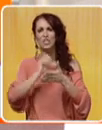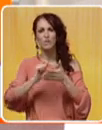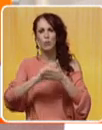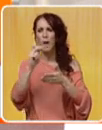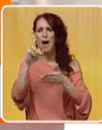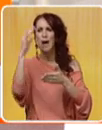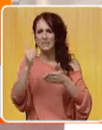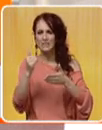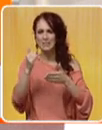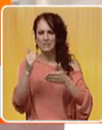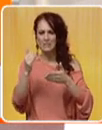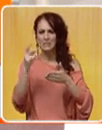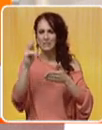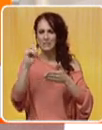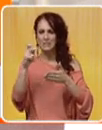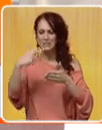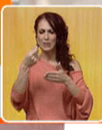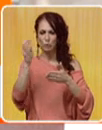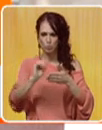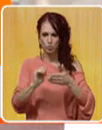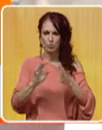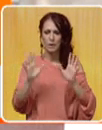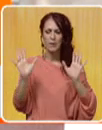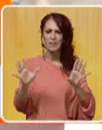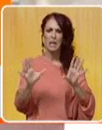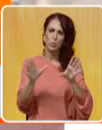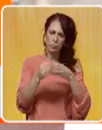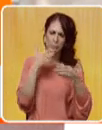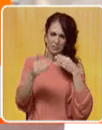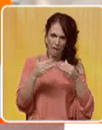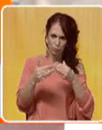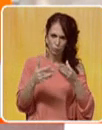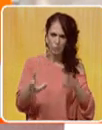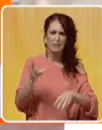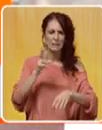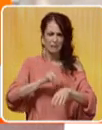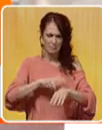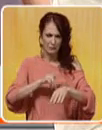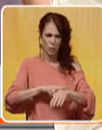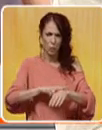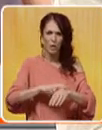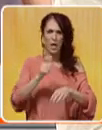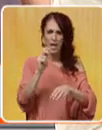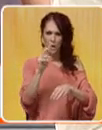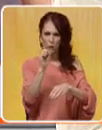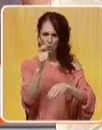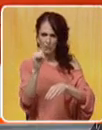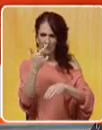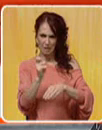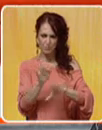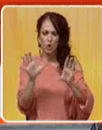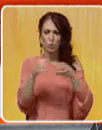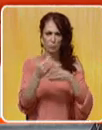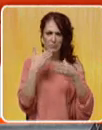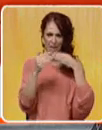pela pelo grupo de teatro António ferro dirigido pela Fernanda de Castro e que era mulher do antón do António ferro e nesse grupo de